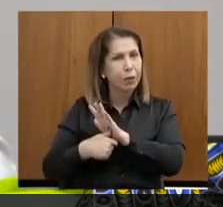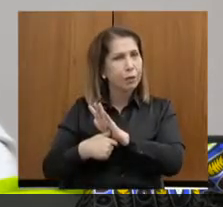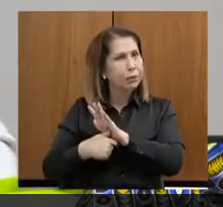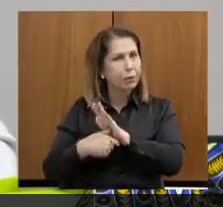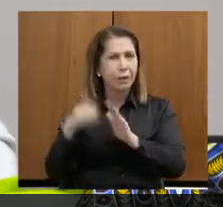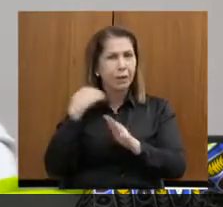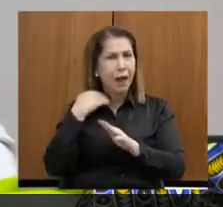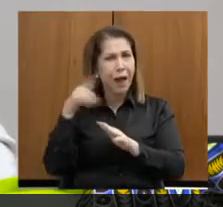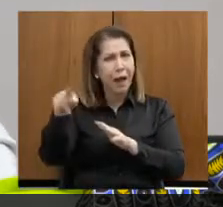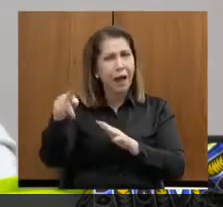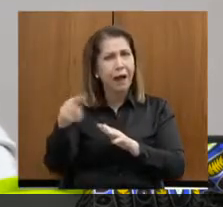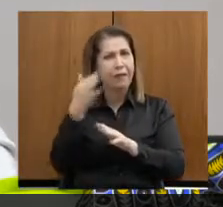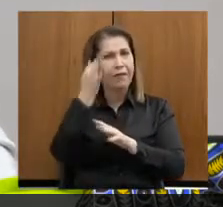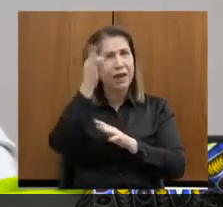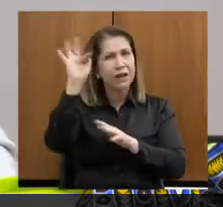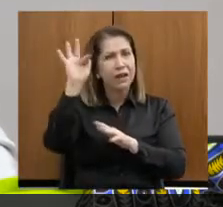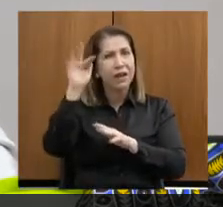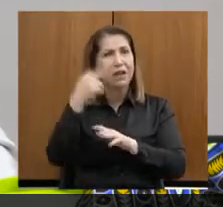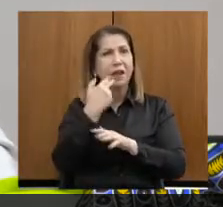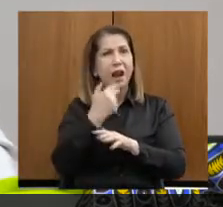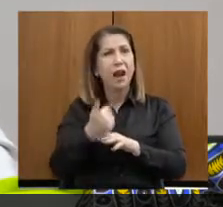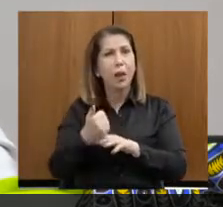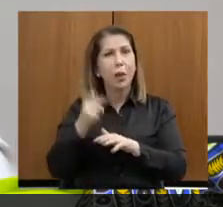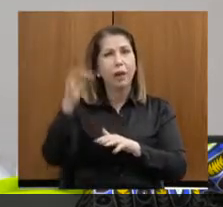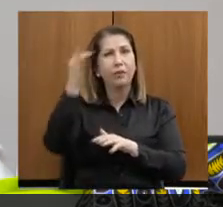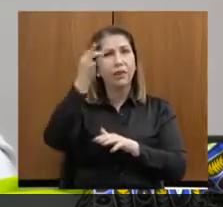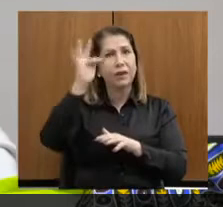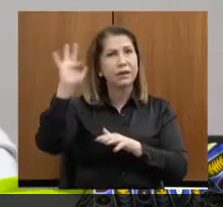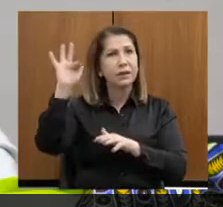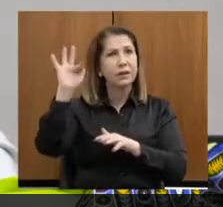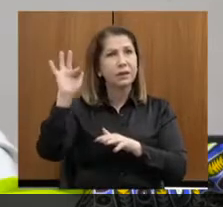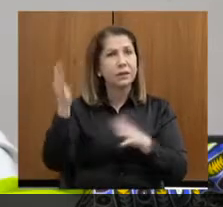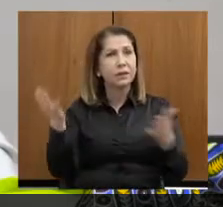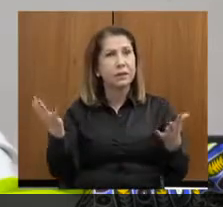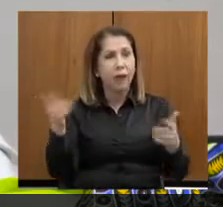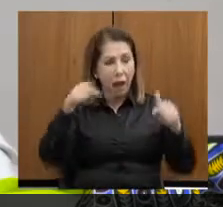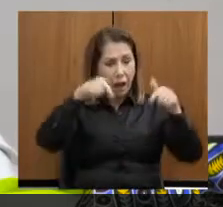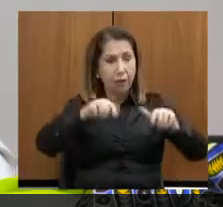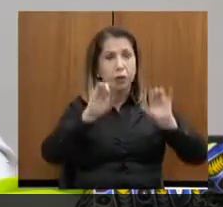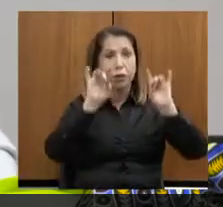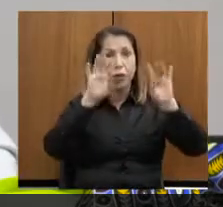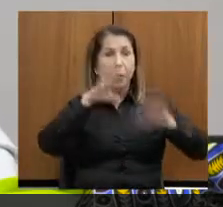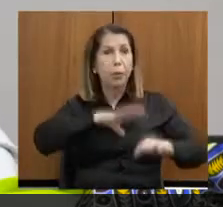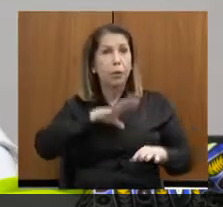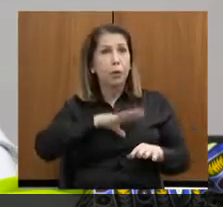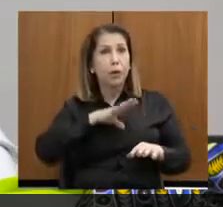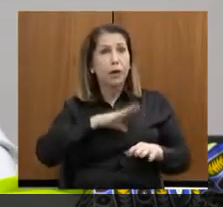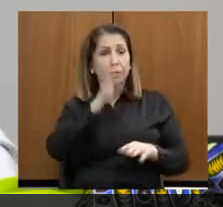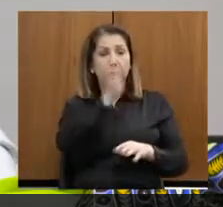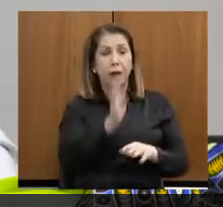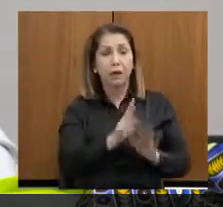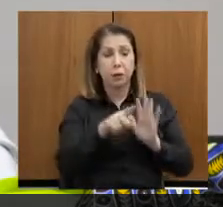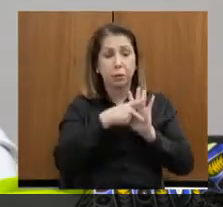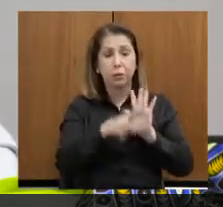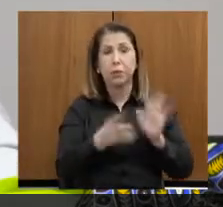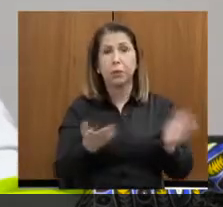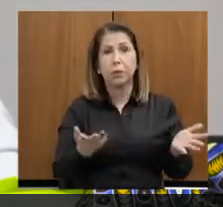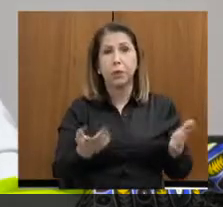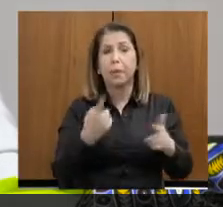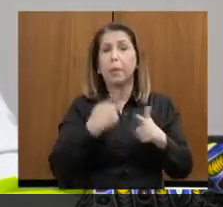e a língua francesa que a língua do colonizador Nossa que só tenho de português são português brasileiro